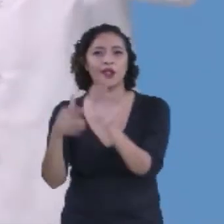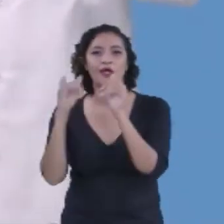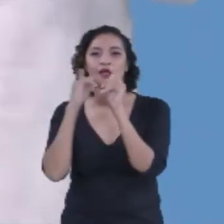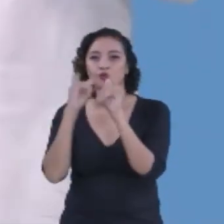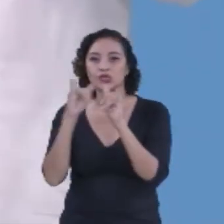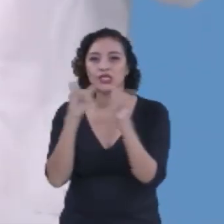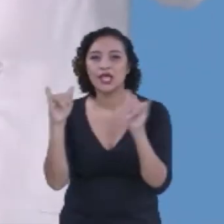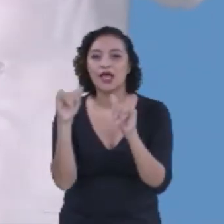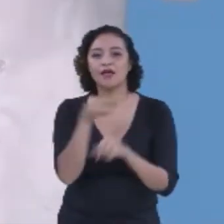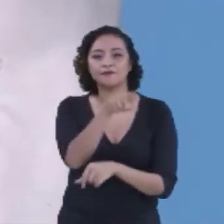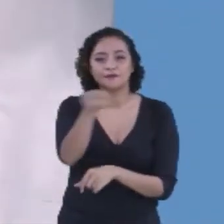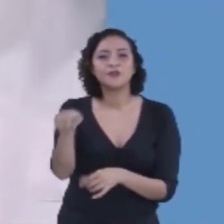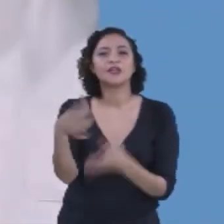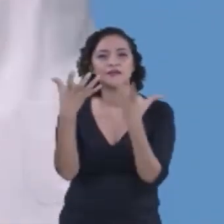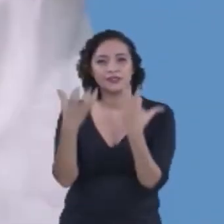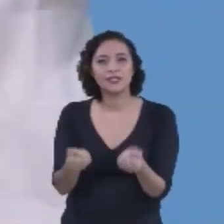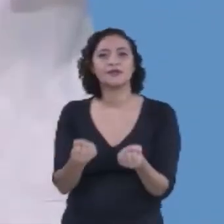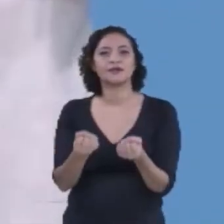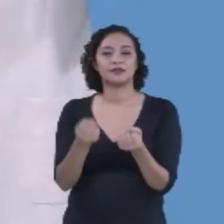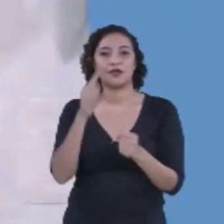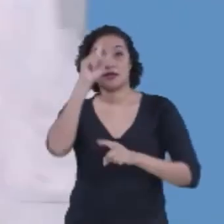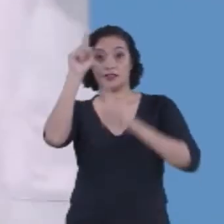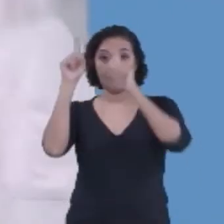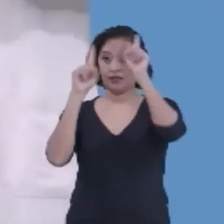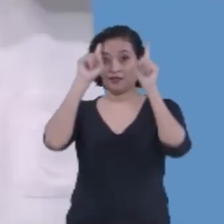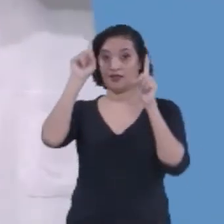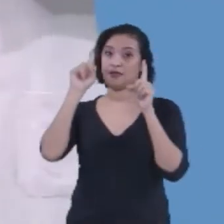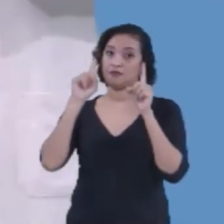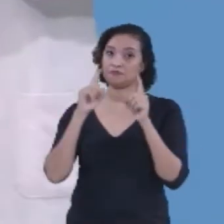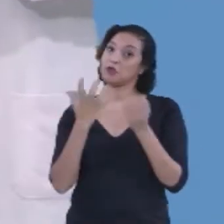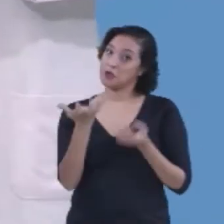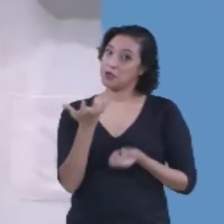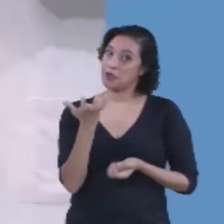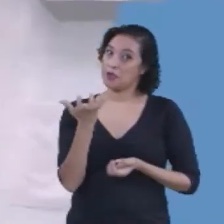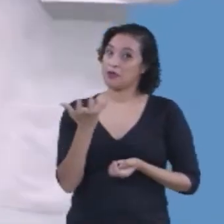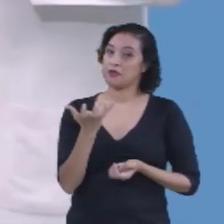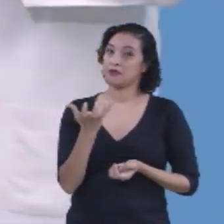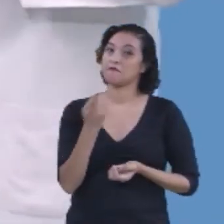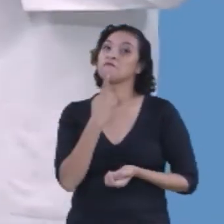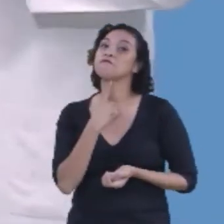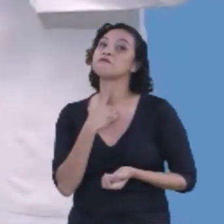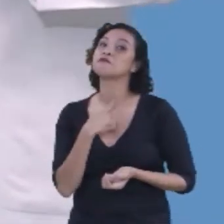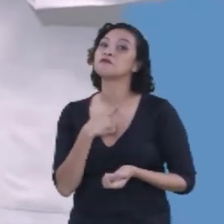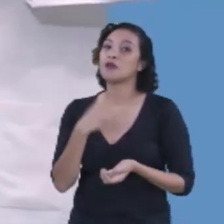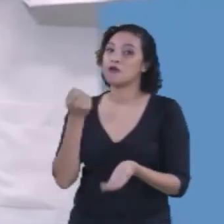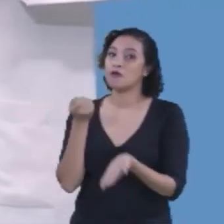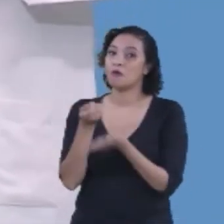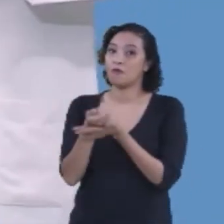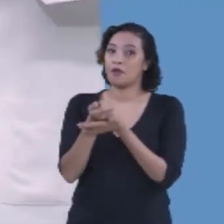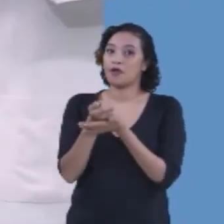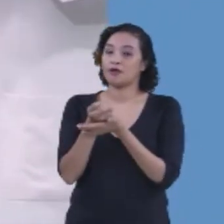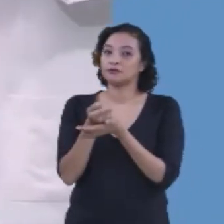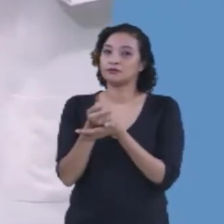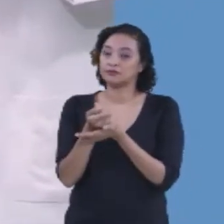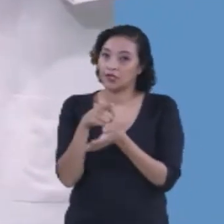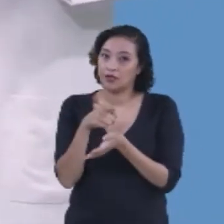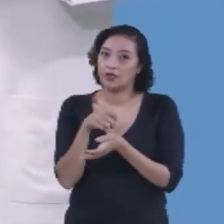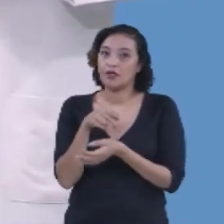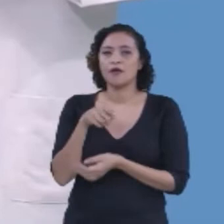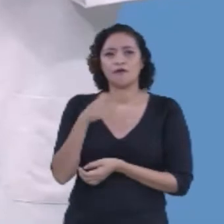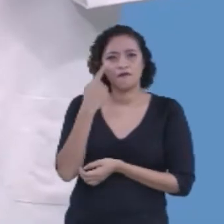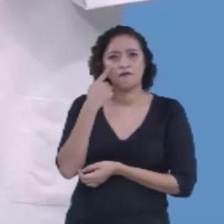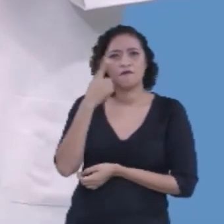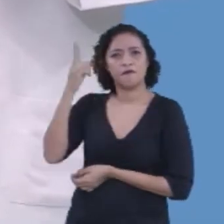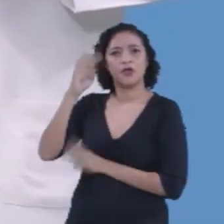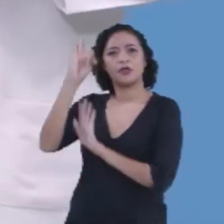determinada ideia, ou então aceite comprar determinado produto, né? Então, perceba que este texto aqui, né,